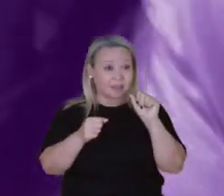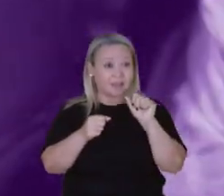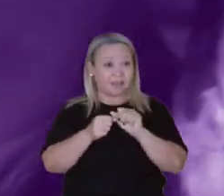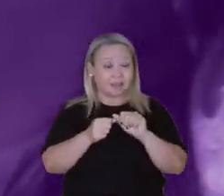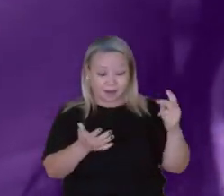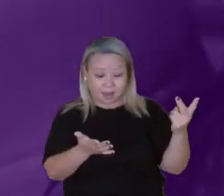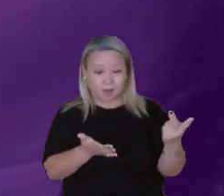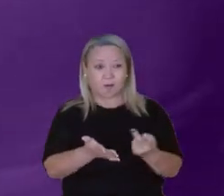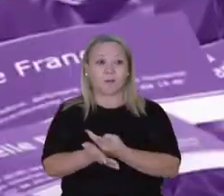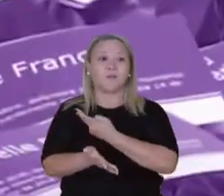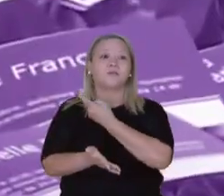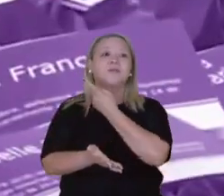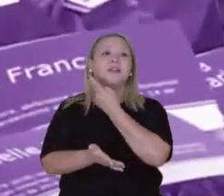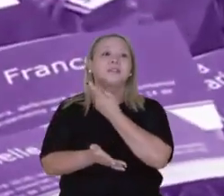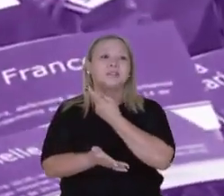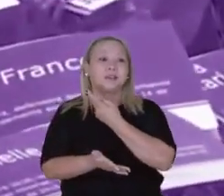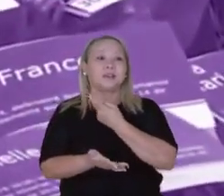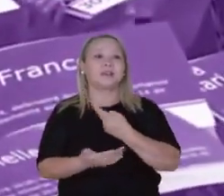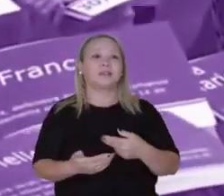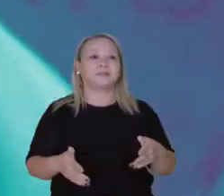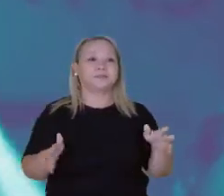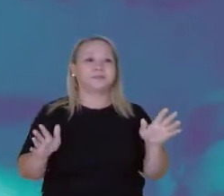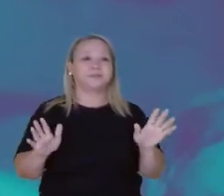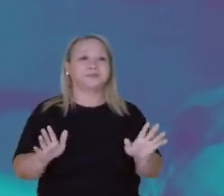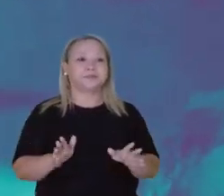acontecer